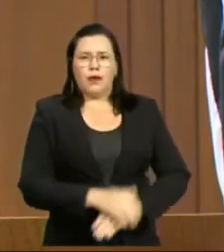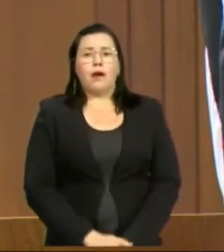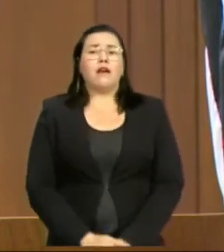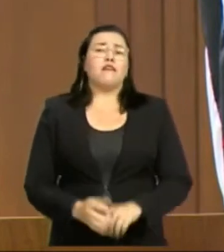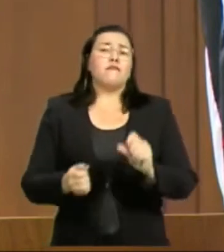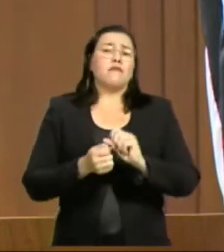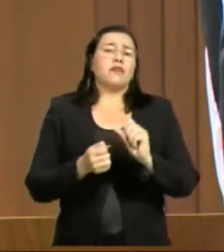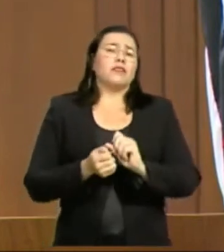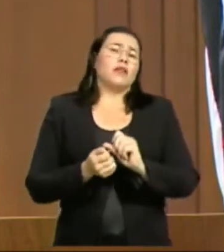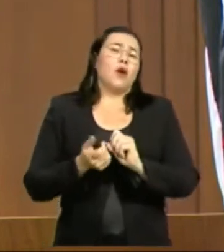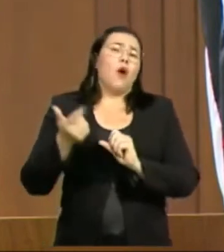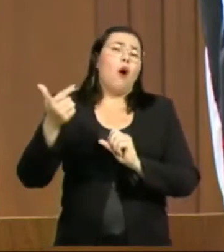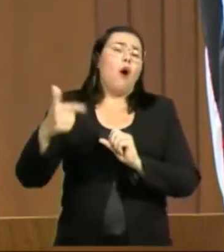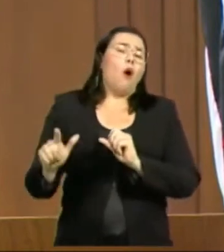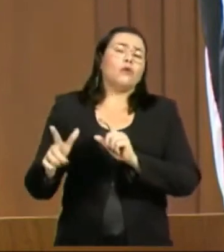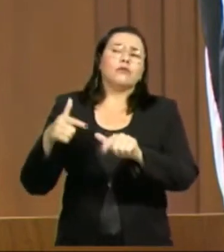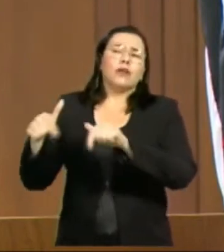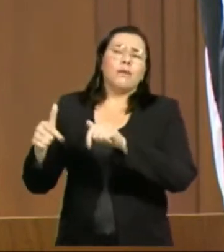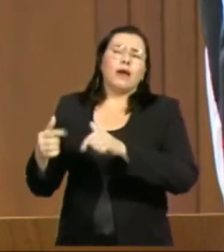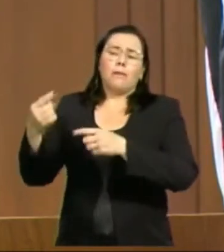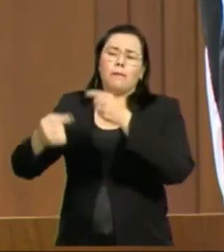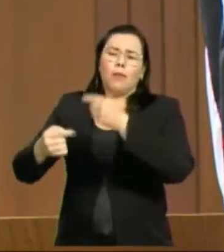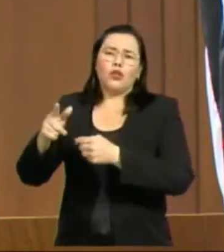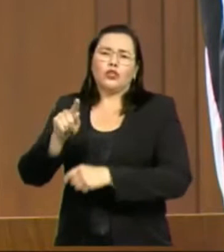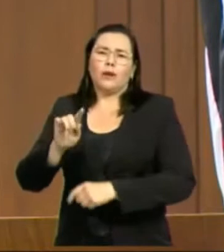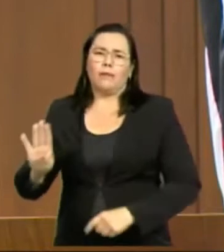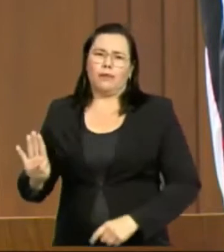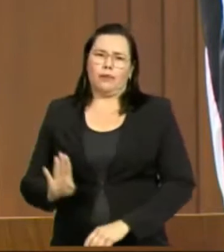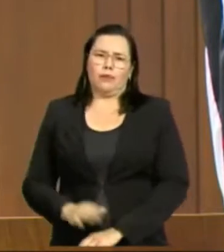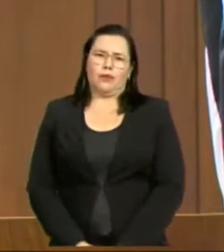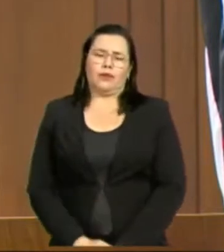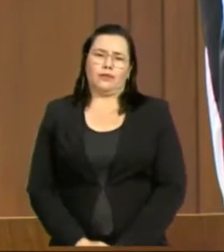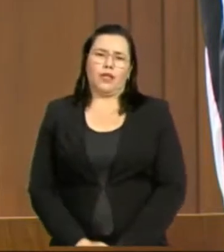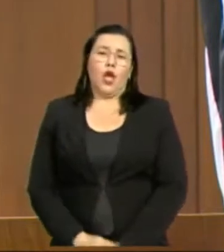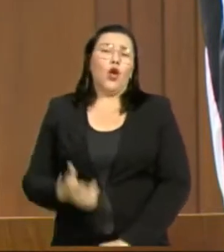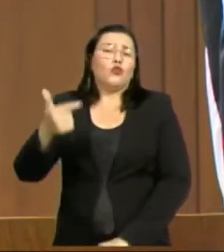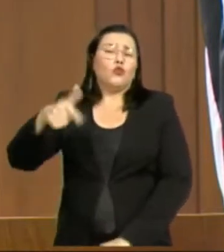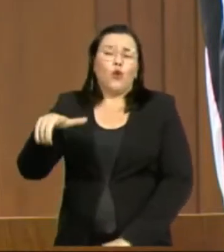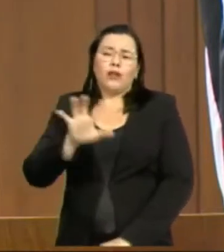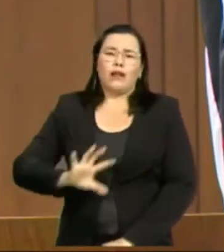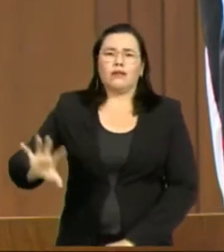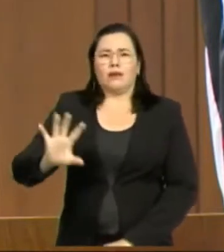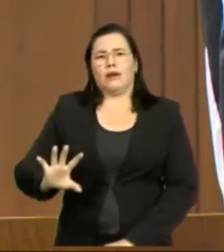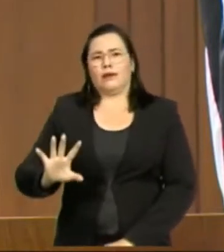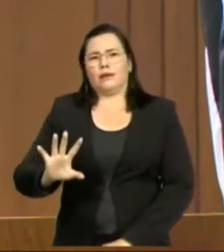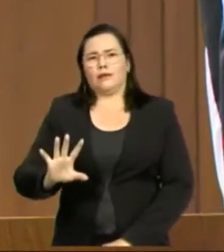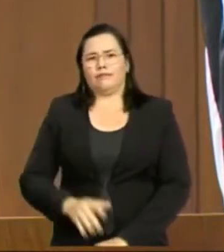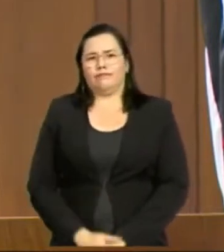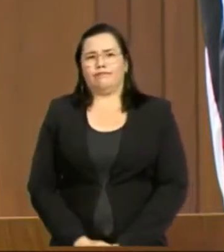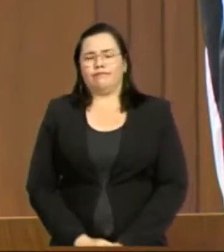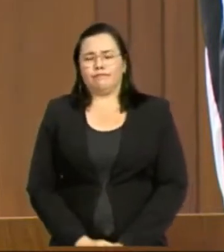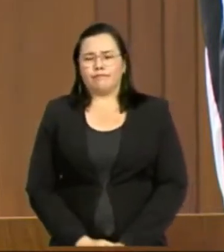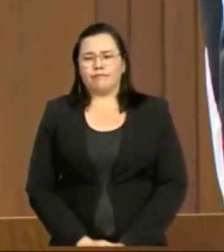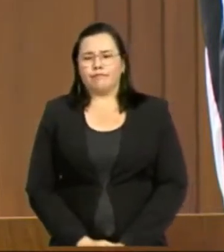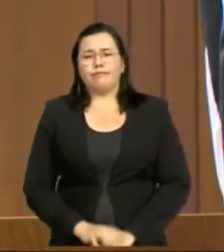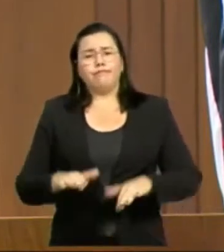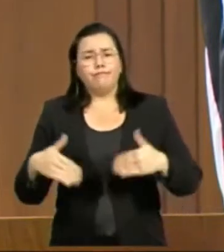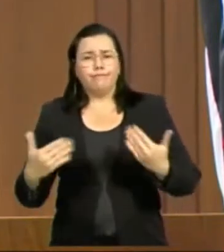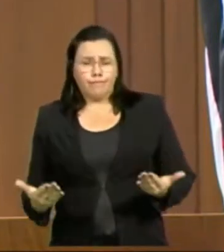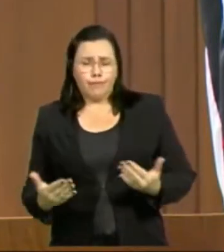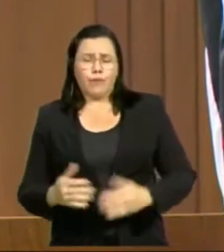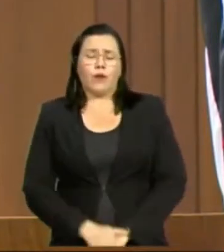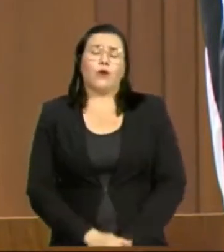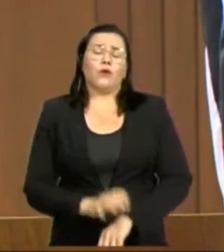outras políticas públicas, enquanto não resolveu a educação do nosso Estado. Não é à toa que o Maranhão até